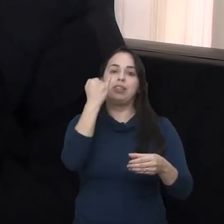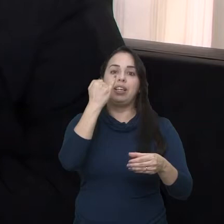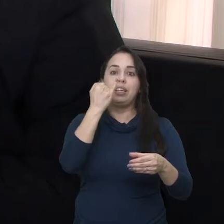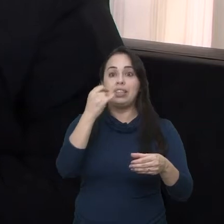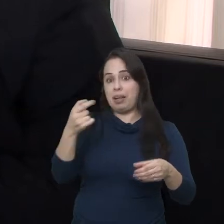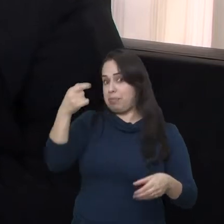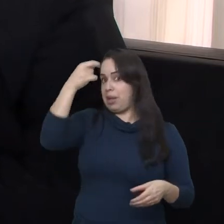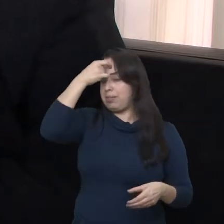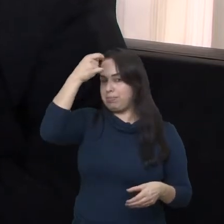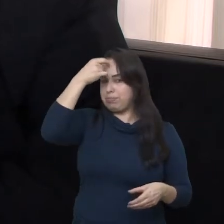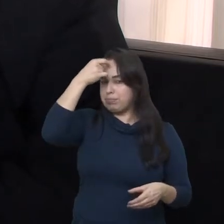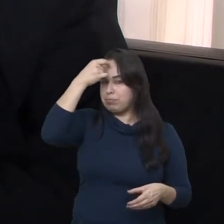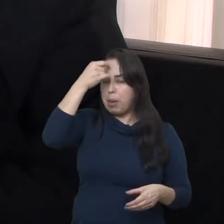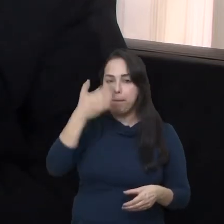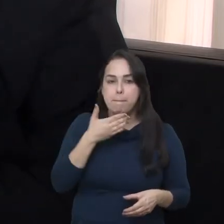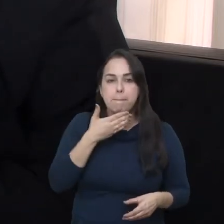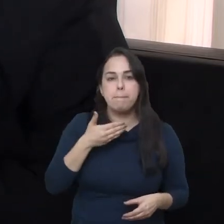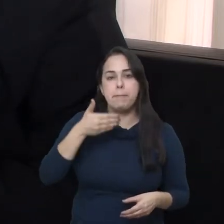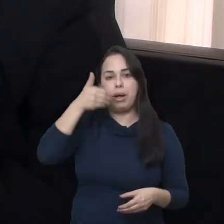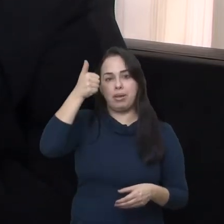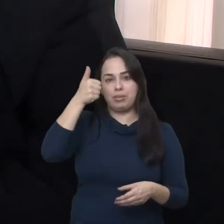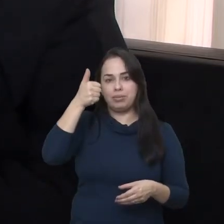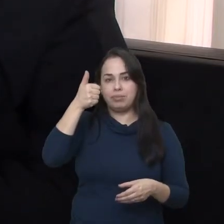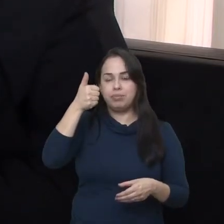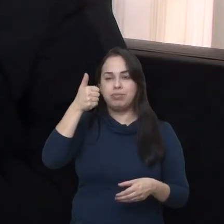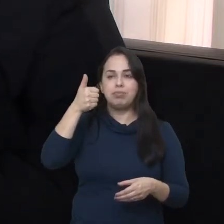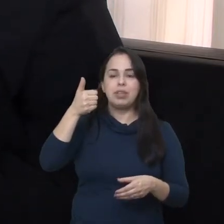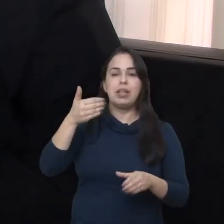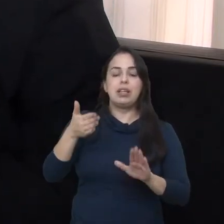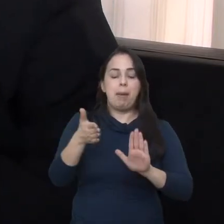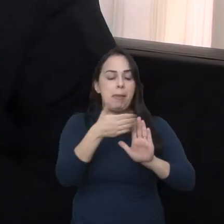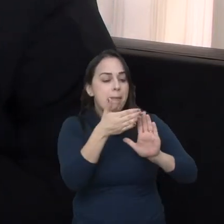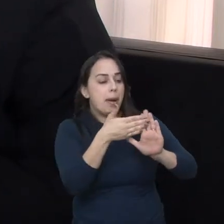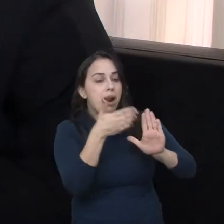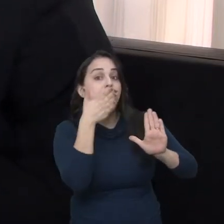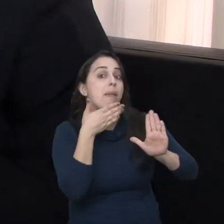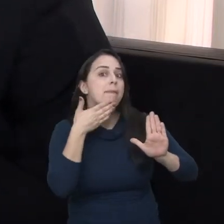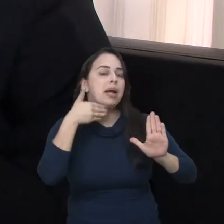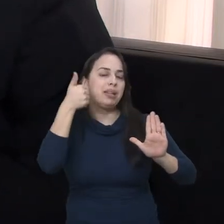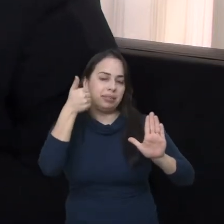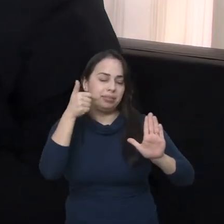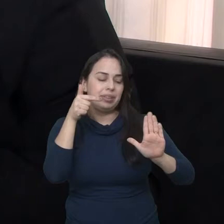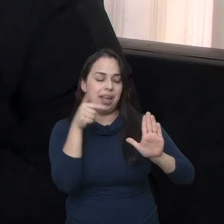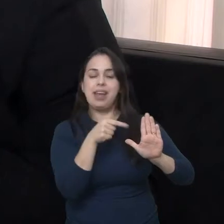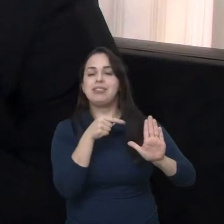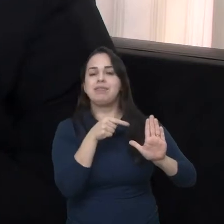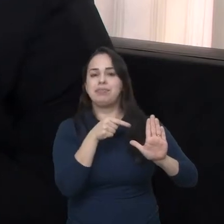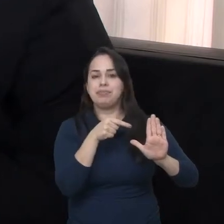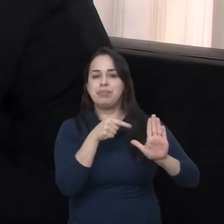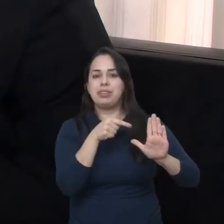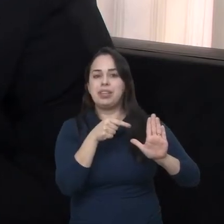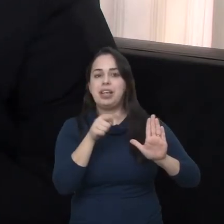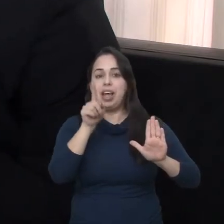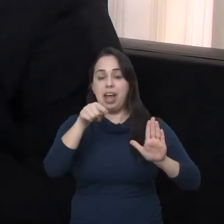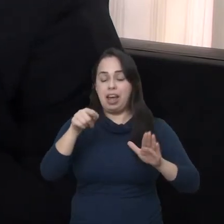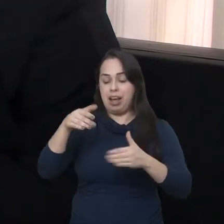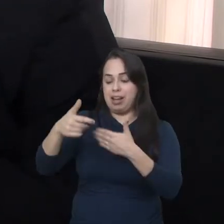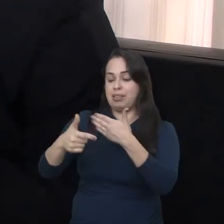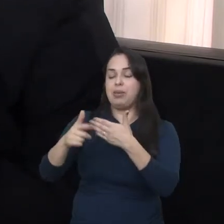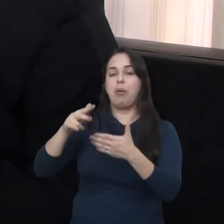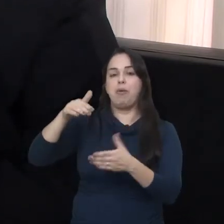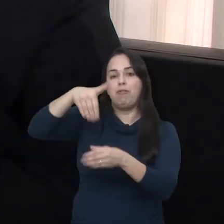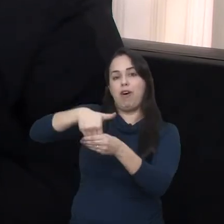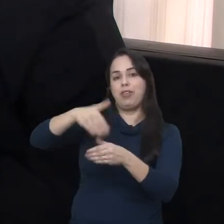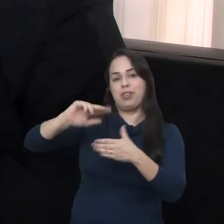anos. Essa é a importância do voto, a escolha dentro da melhor consciência, da melhor destino, a